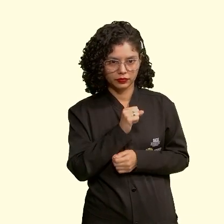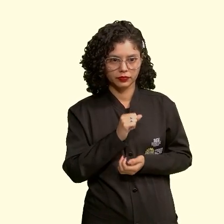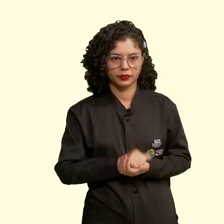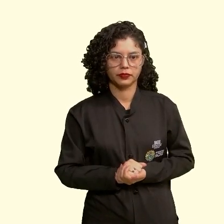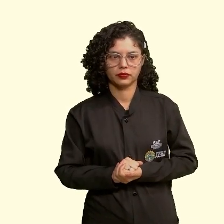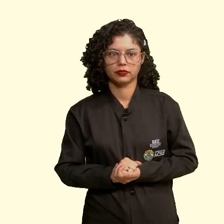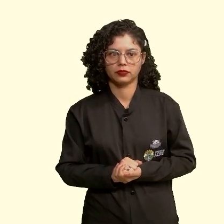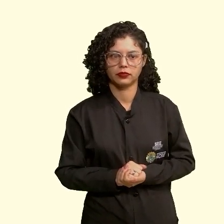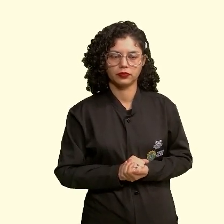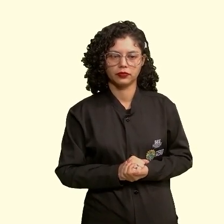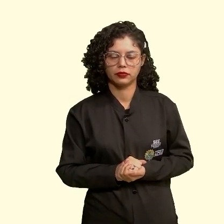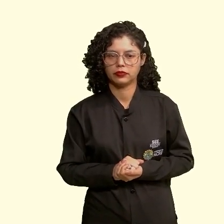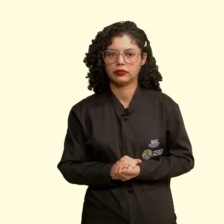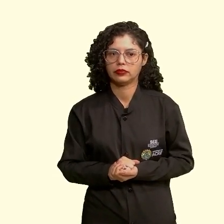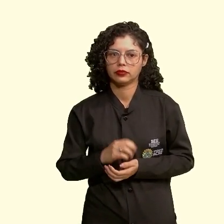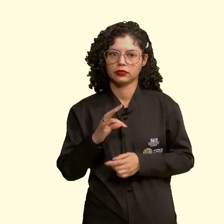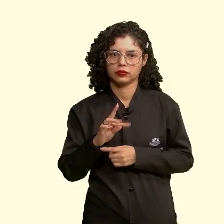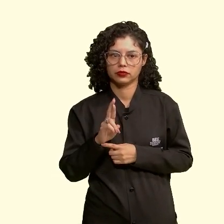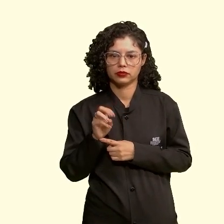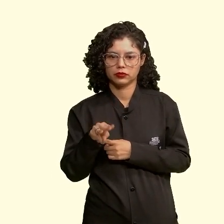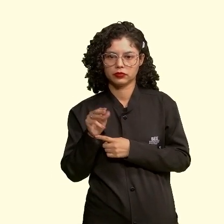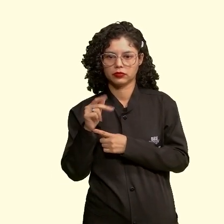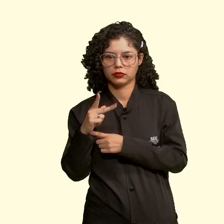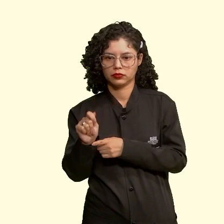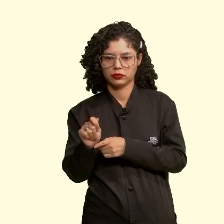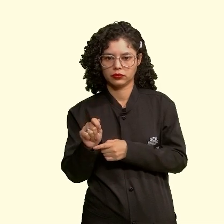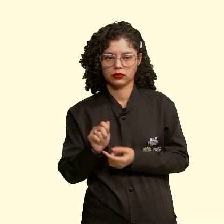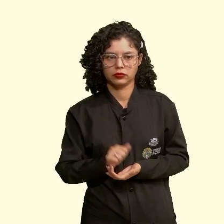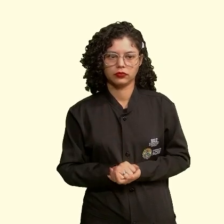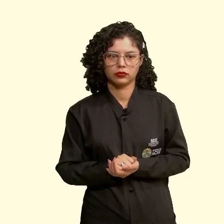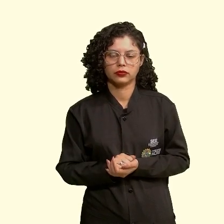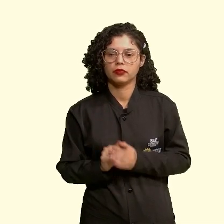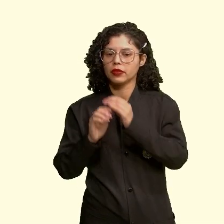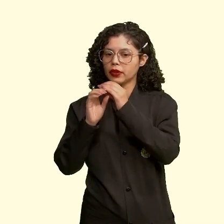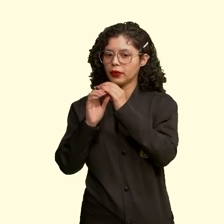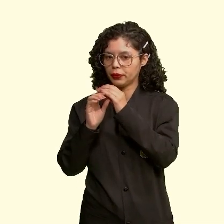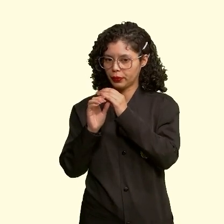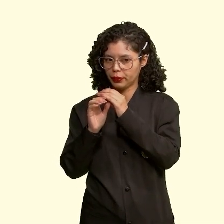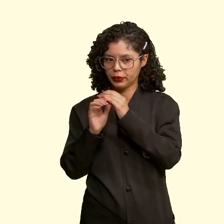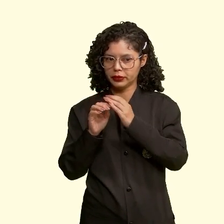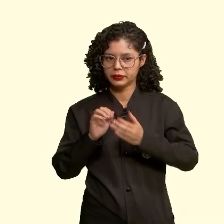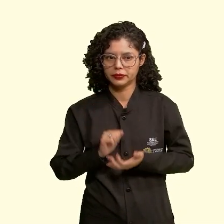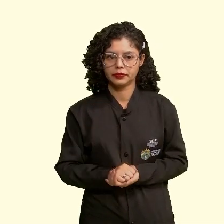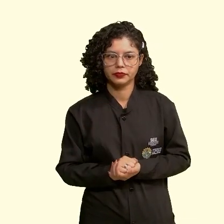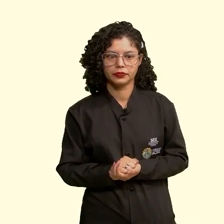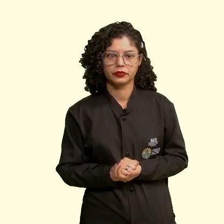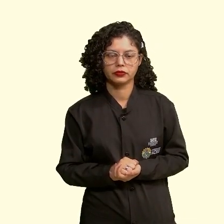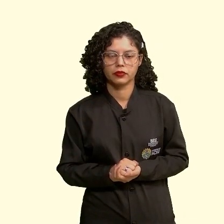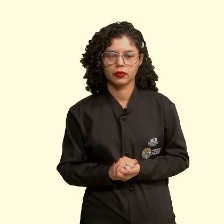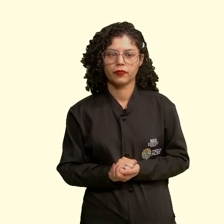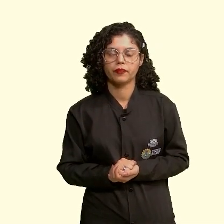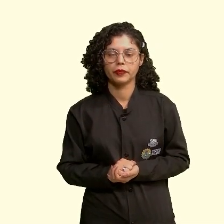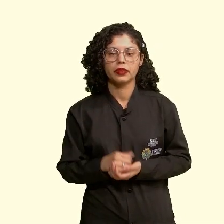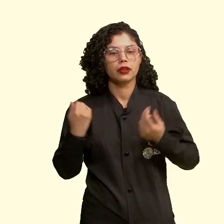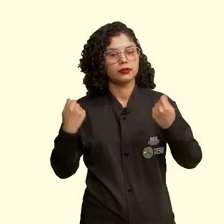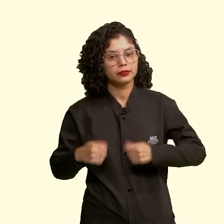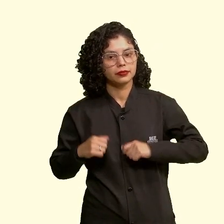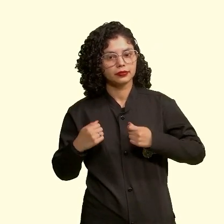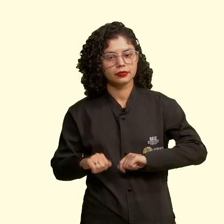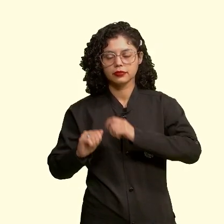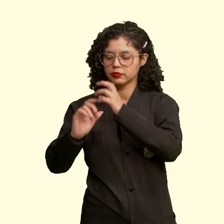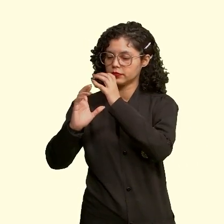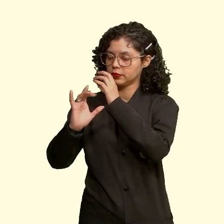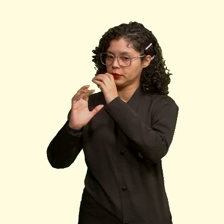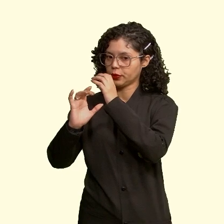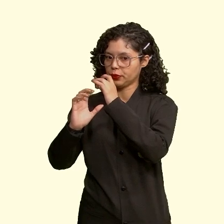correta. Olha só, se chama trompa, ele é um instrumento de sopro e ele precisa